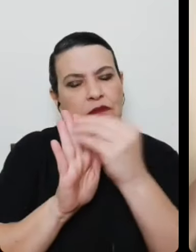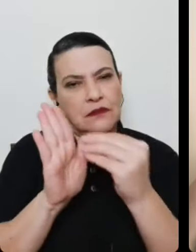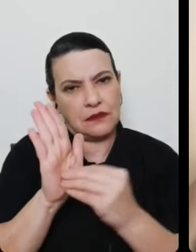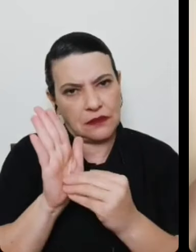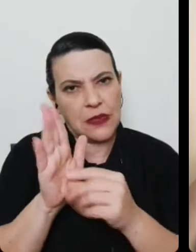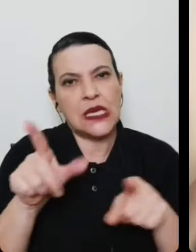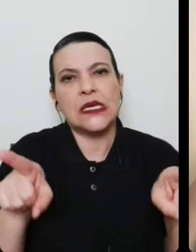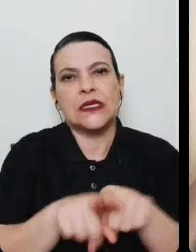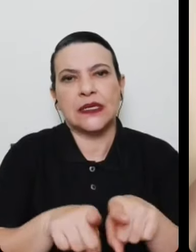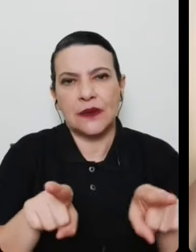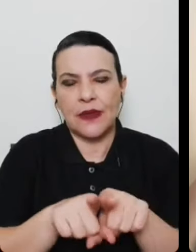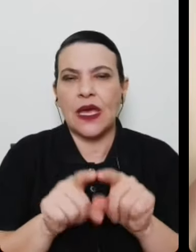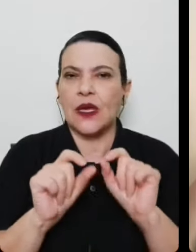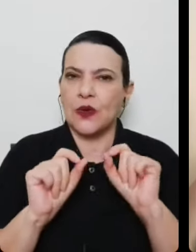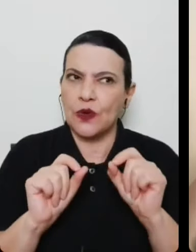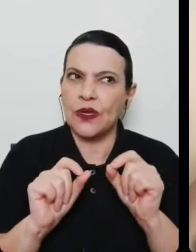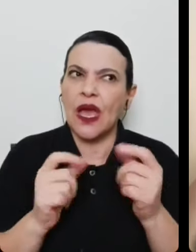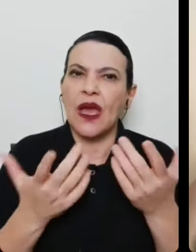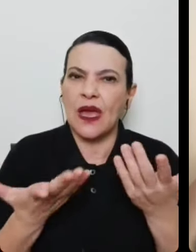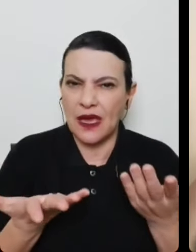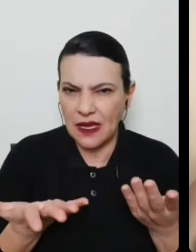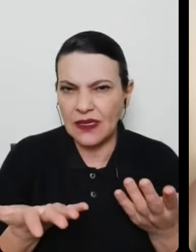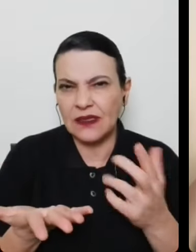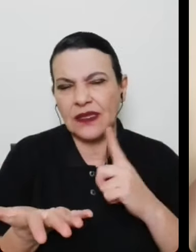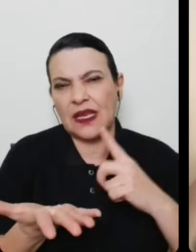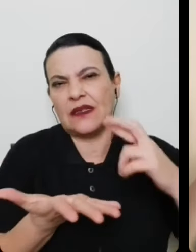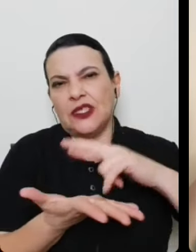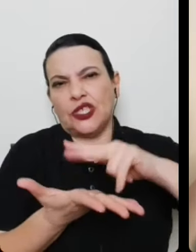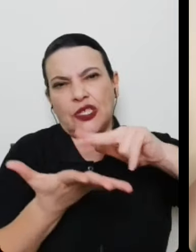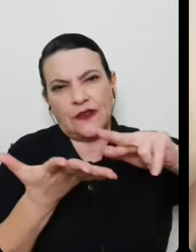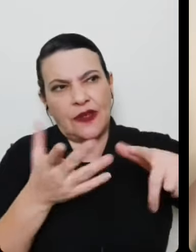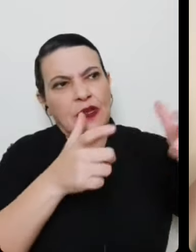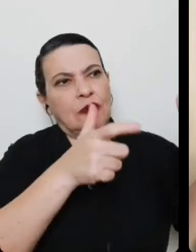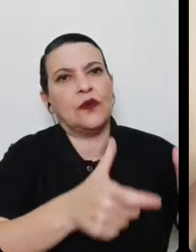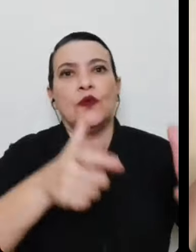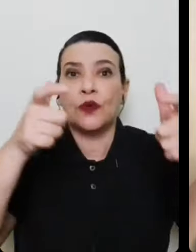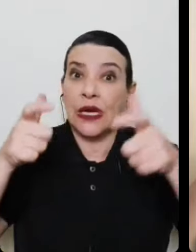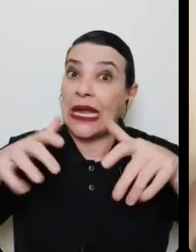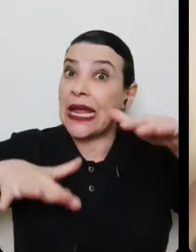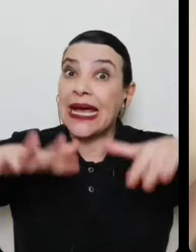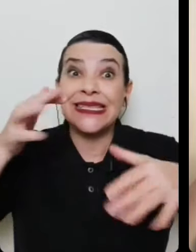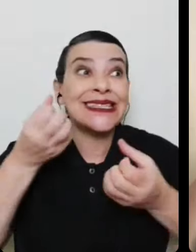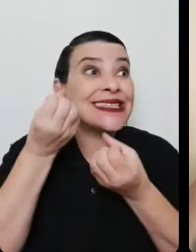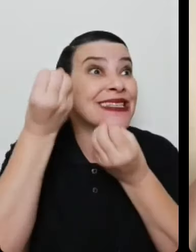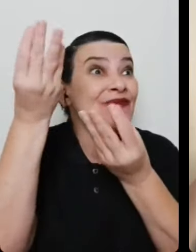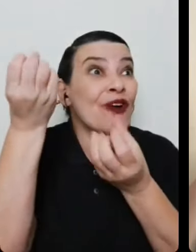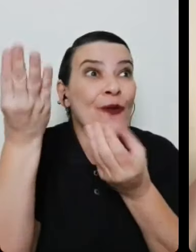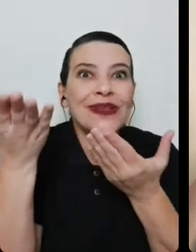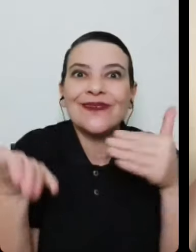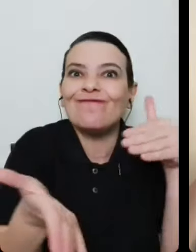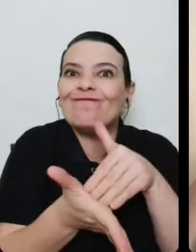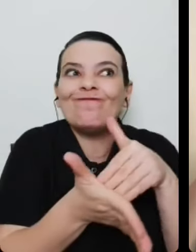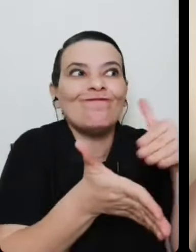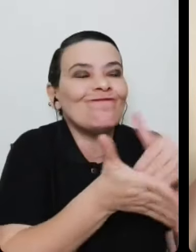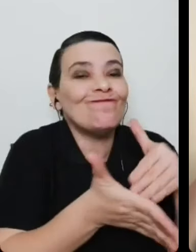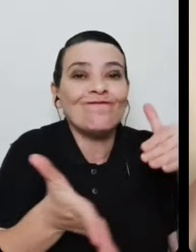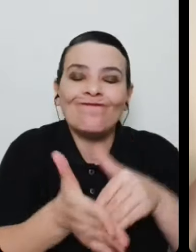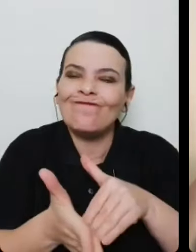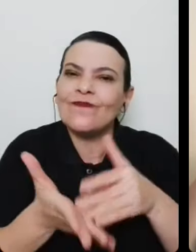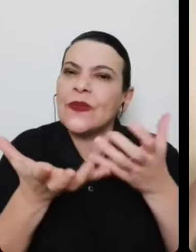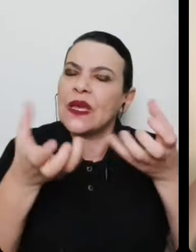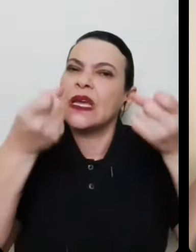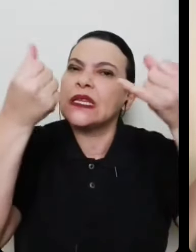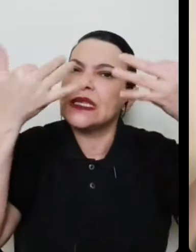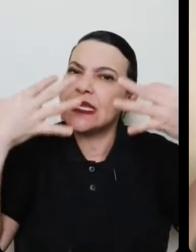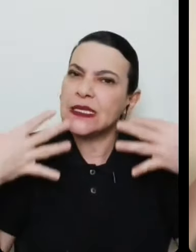aí essa realidade de muita diferença entre os espaços, e às vezes a informação não chega. E aí eu queria que você comentasse um